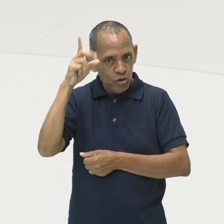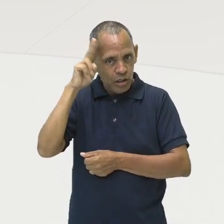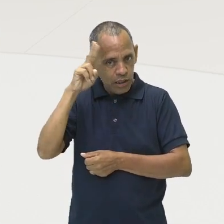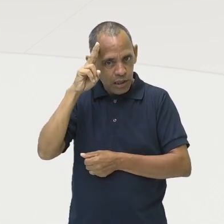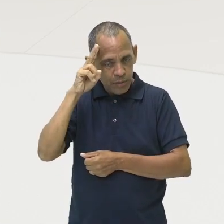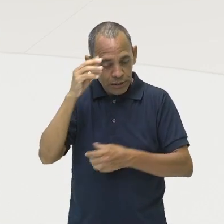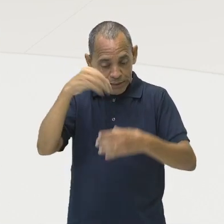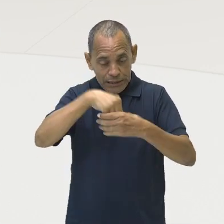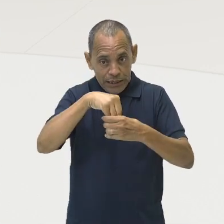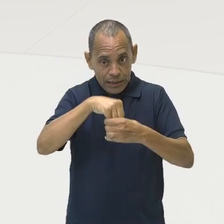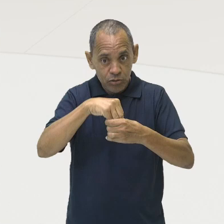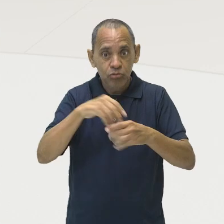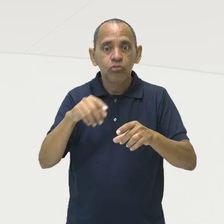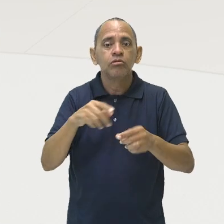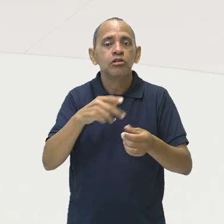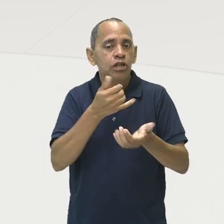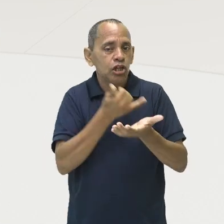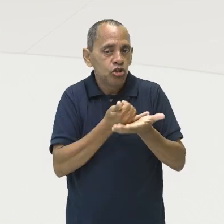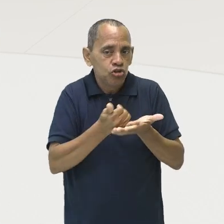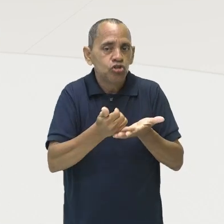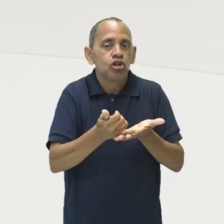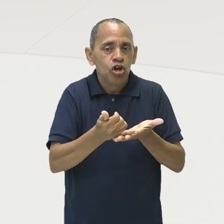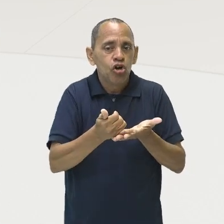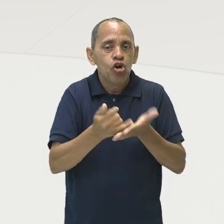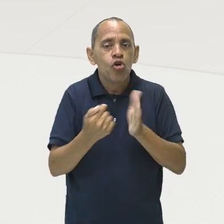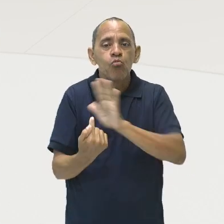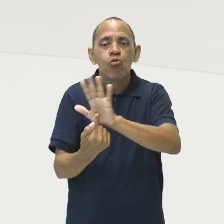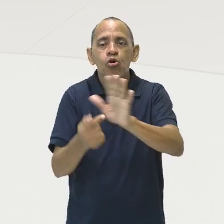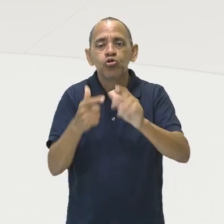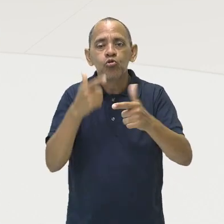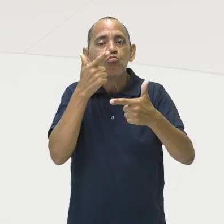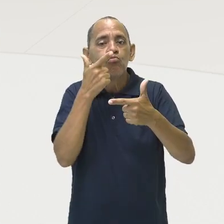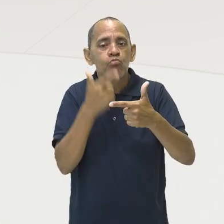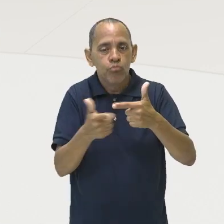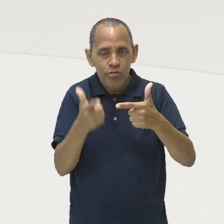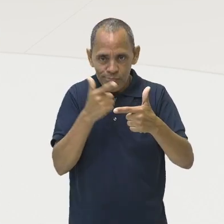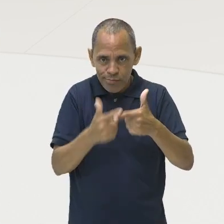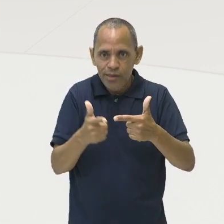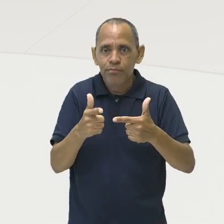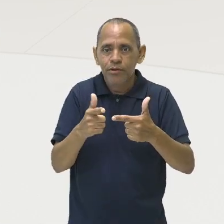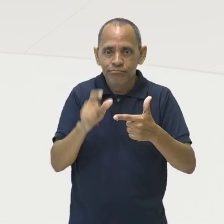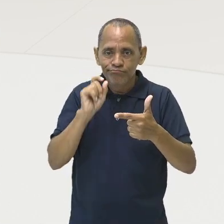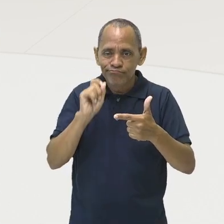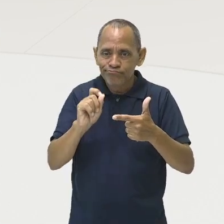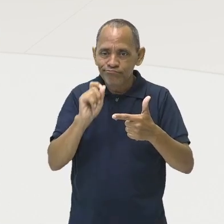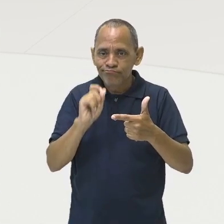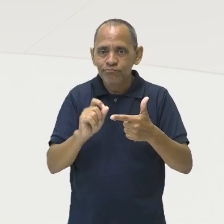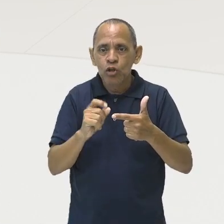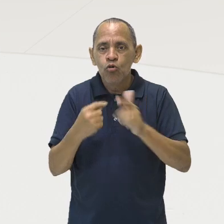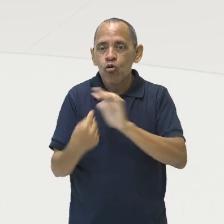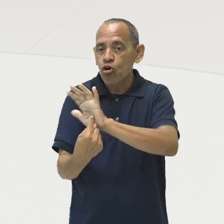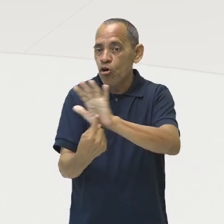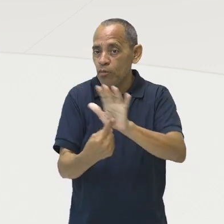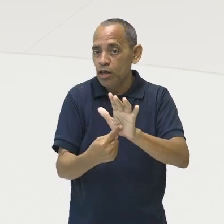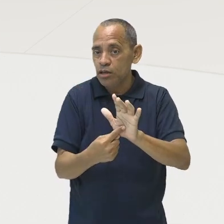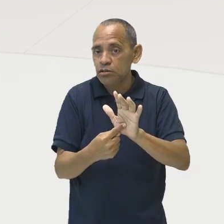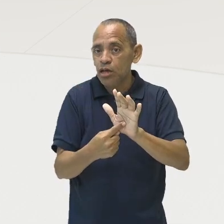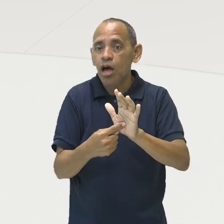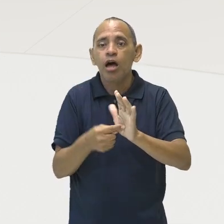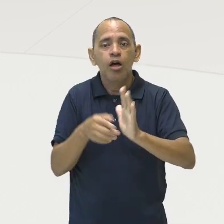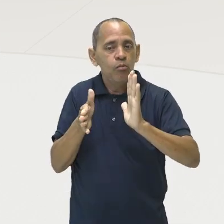eu trago um problema, isso mesmo. Esse problema que eu vou apresentar sobre